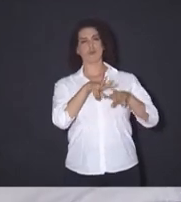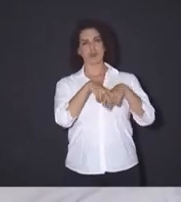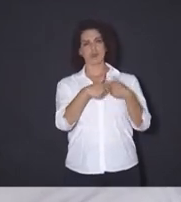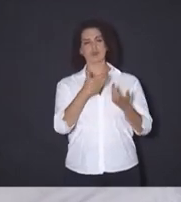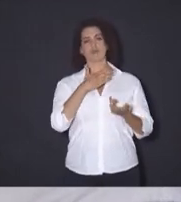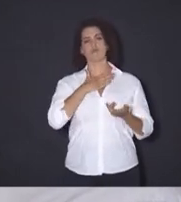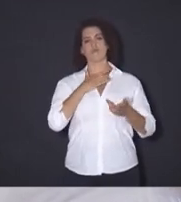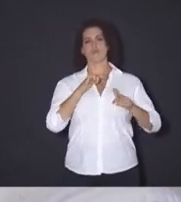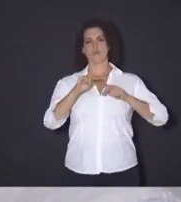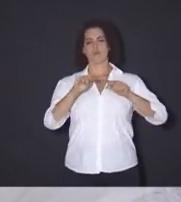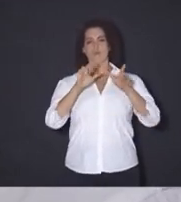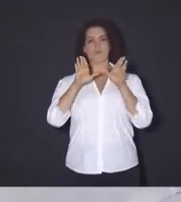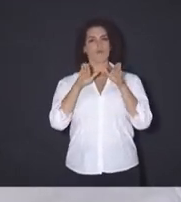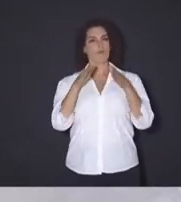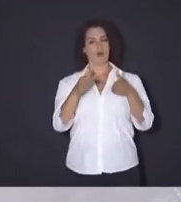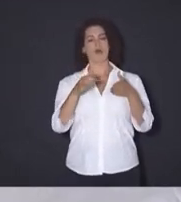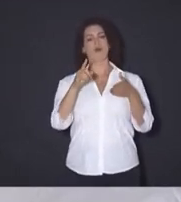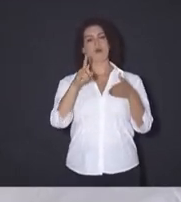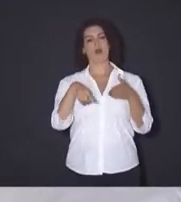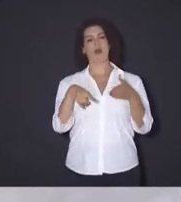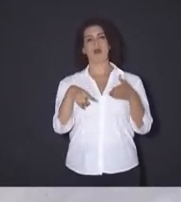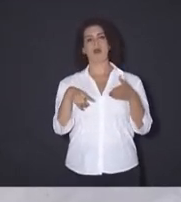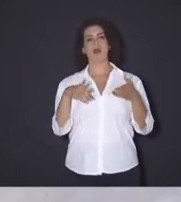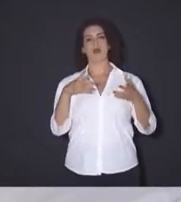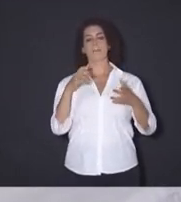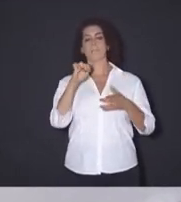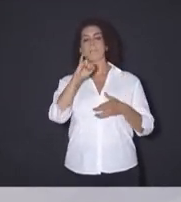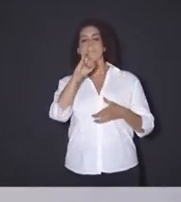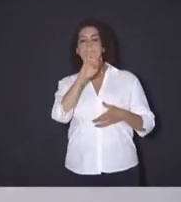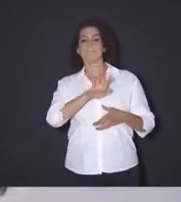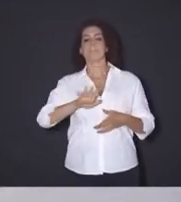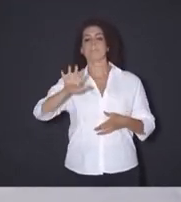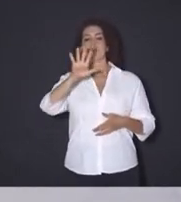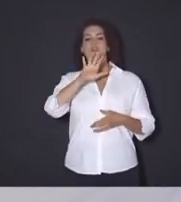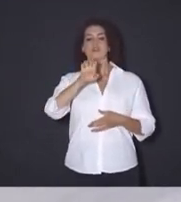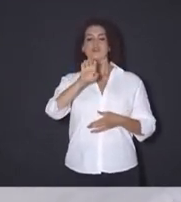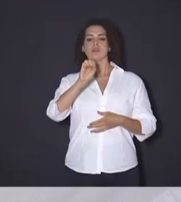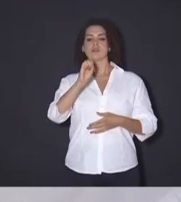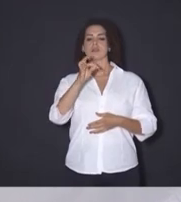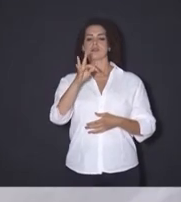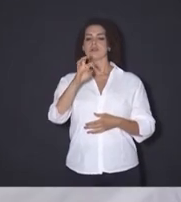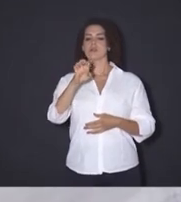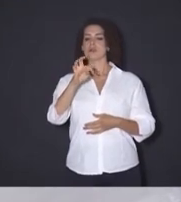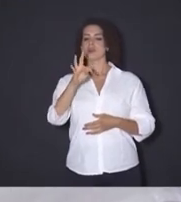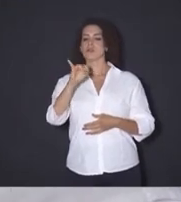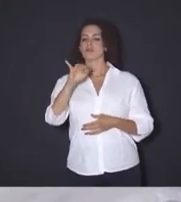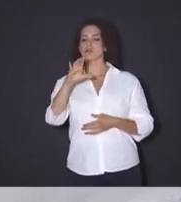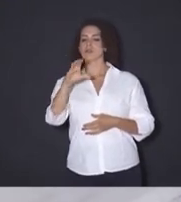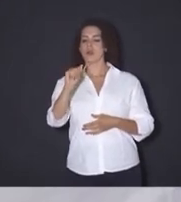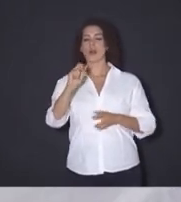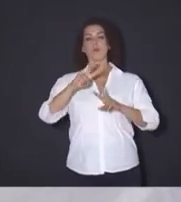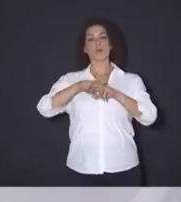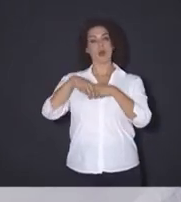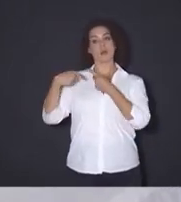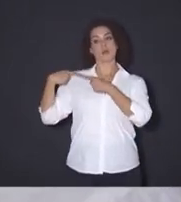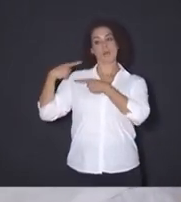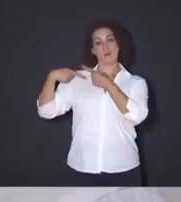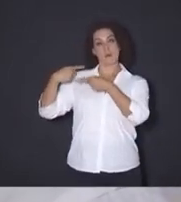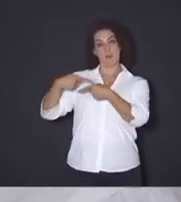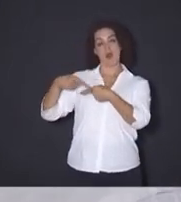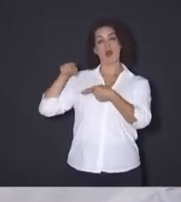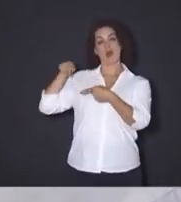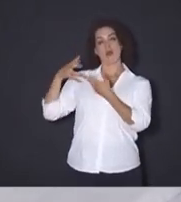ele é justamente focado nessa questão estética a partir dessa herança reconhecendo que isso só foi possível